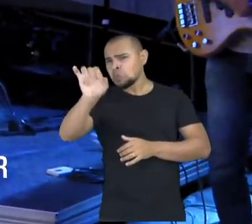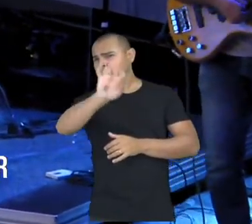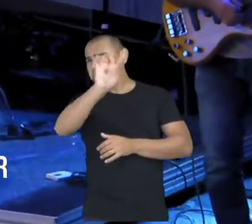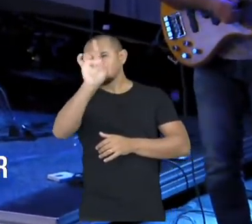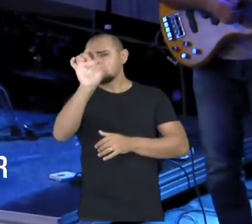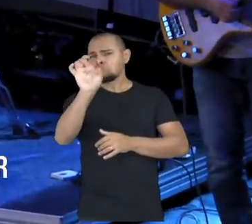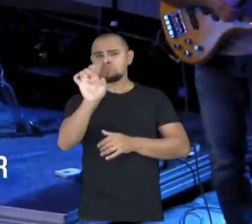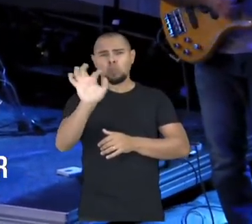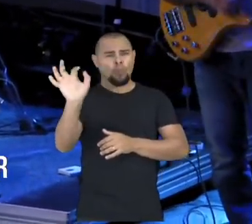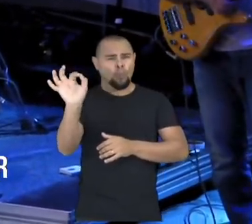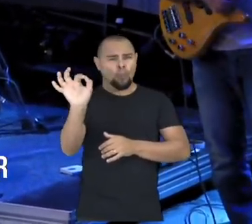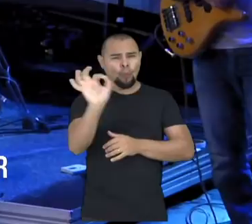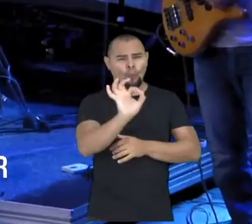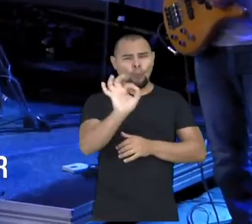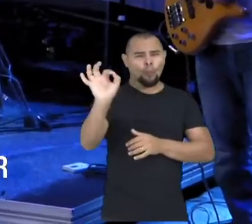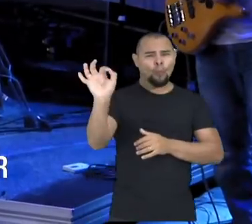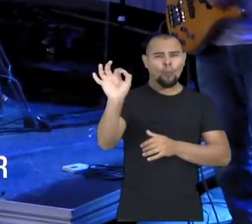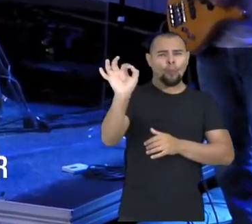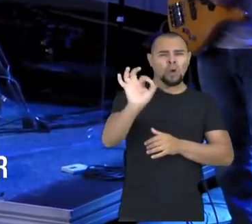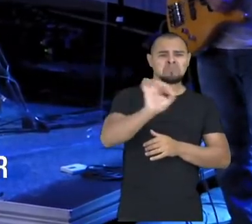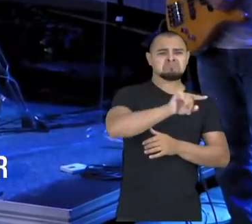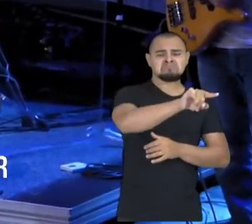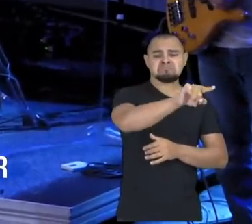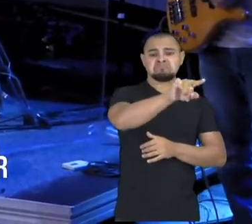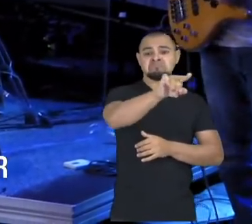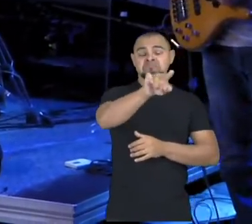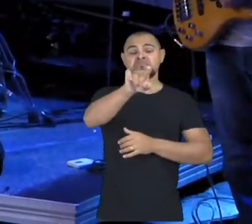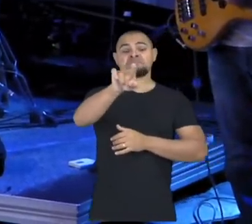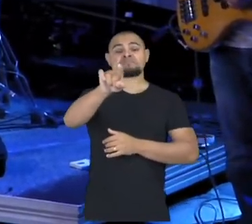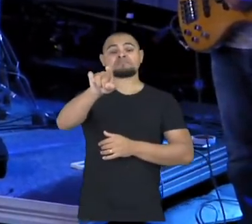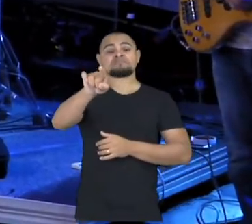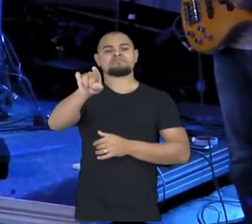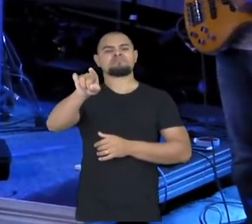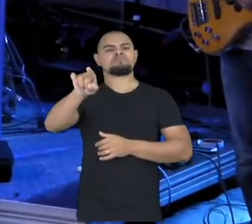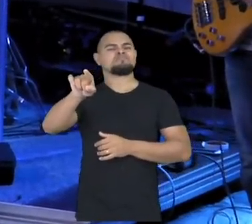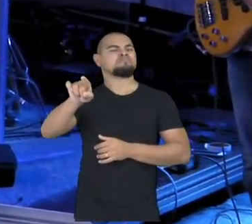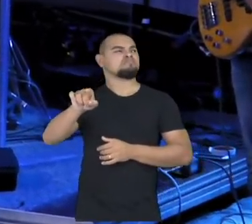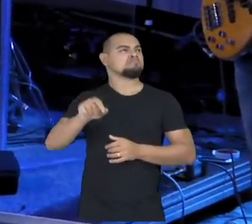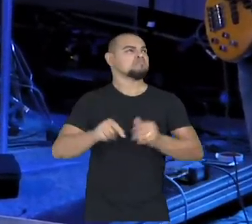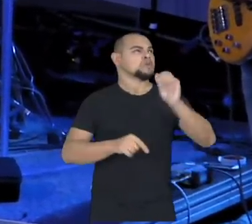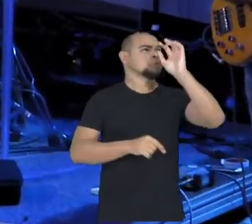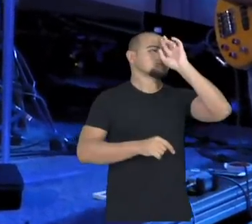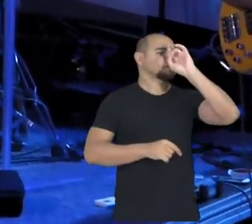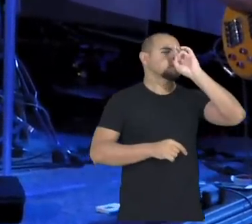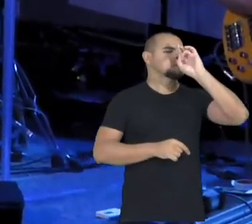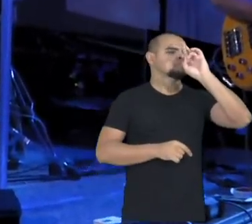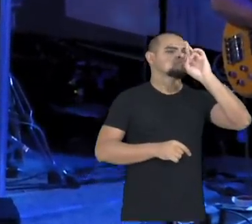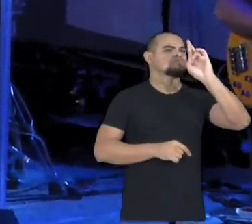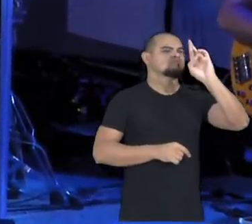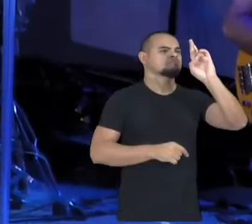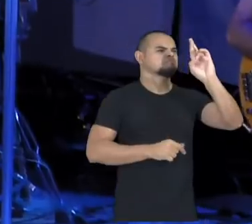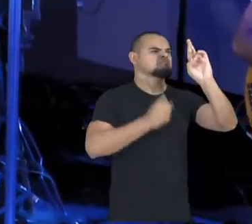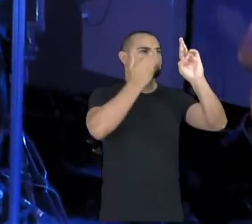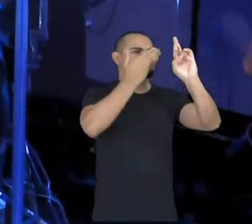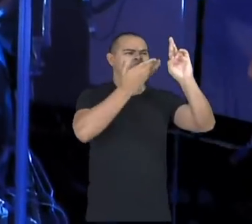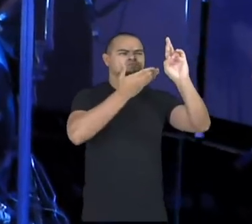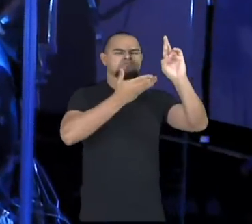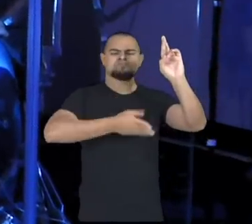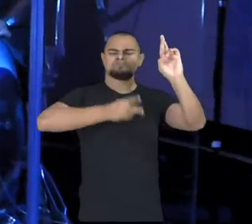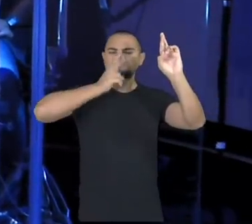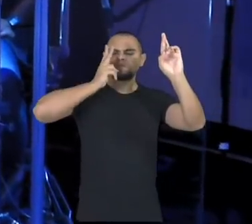sabe? Nunca ouviu falar. O Senhor para sempre